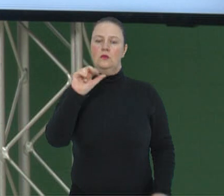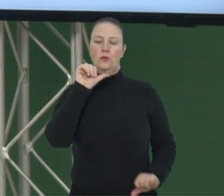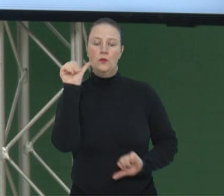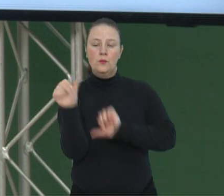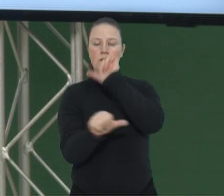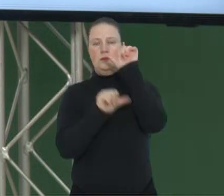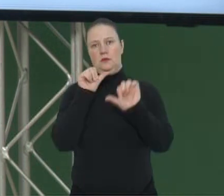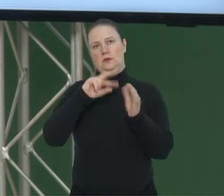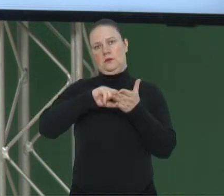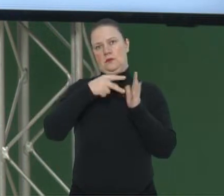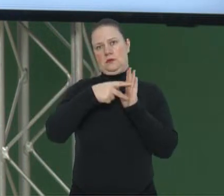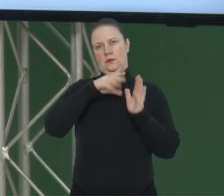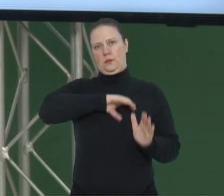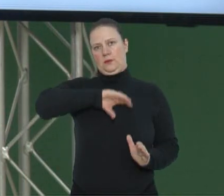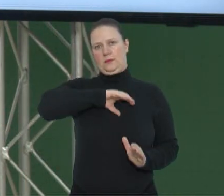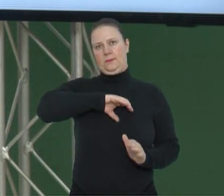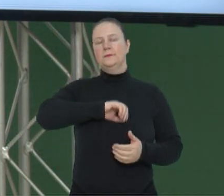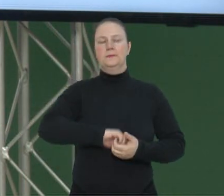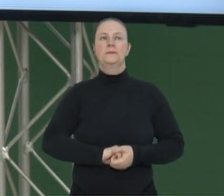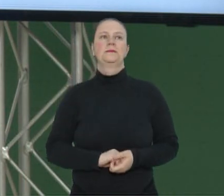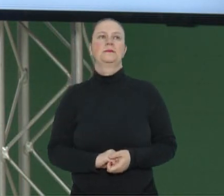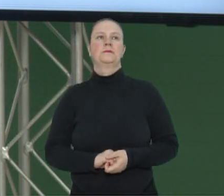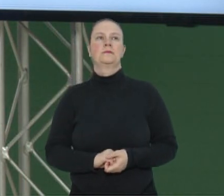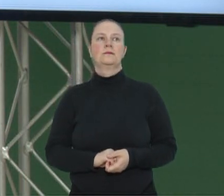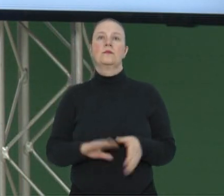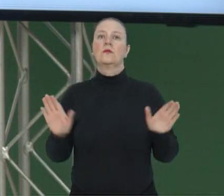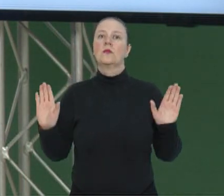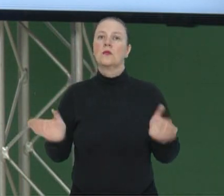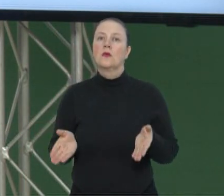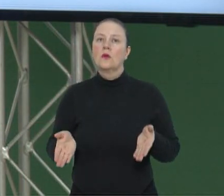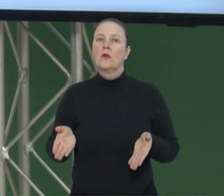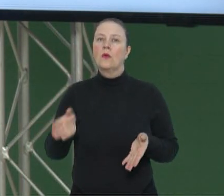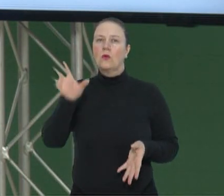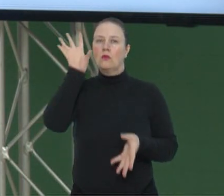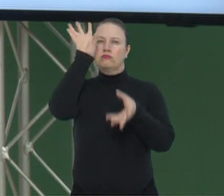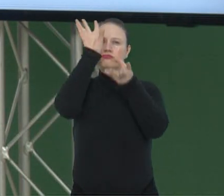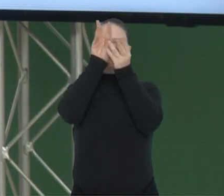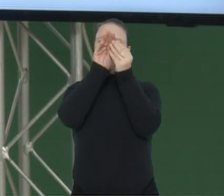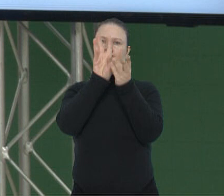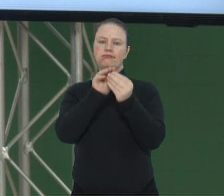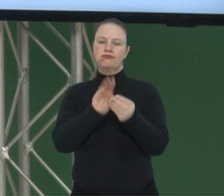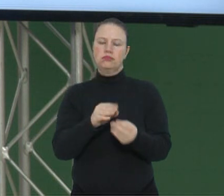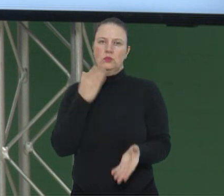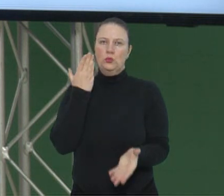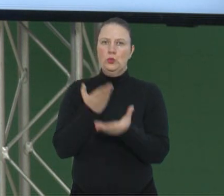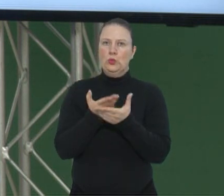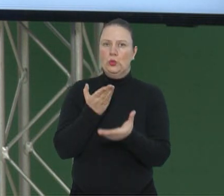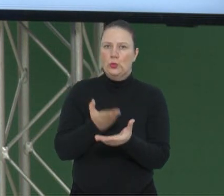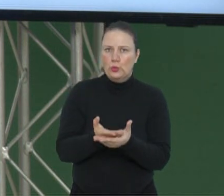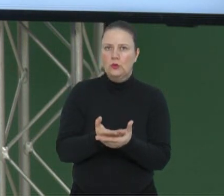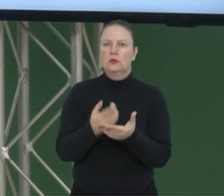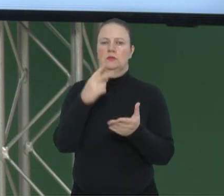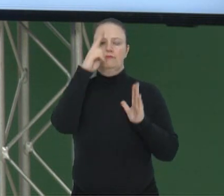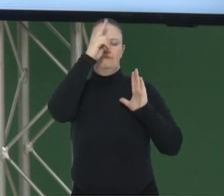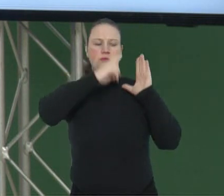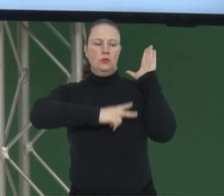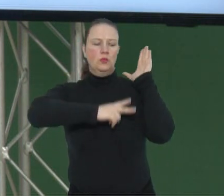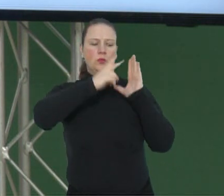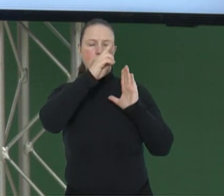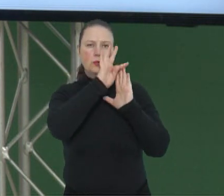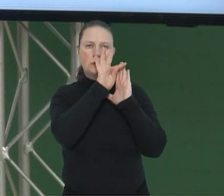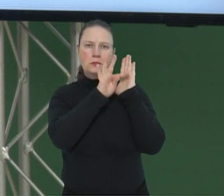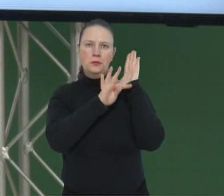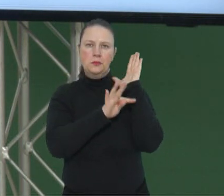mudar, ok? Hoje estudamos então aí, né, fizemos um pouco dessa leitura,